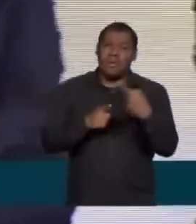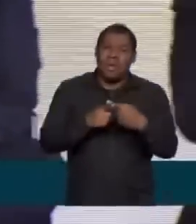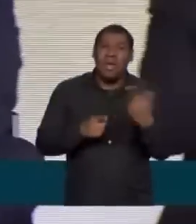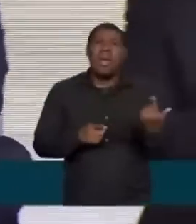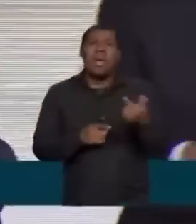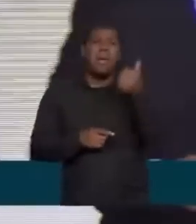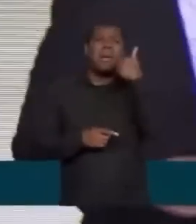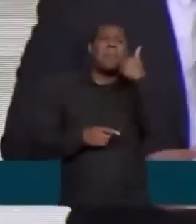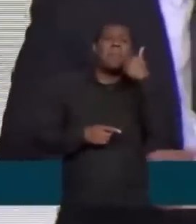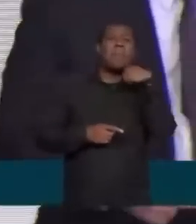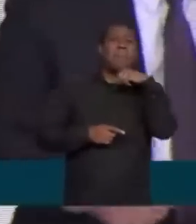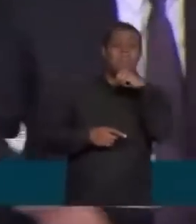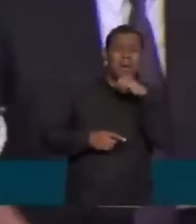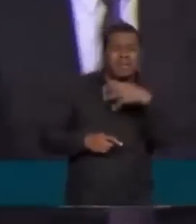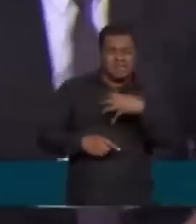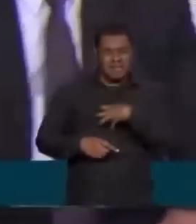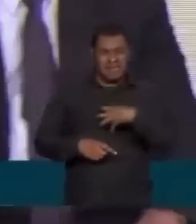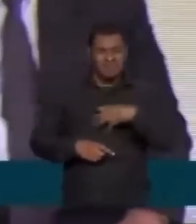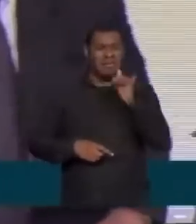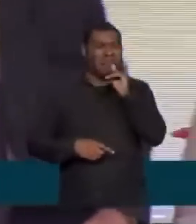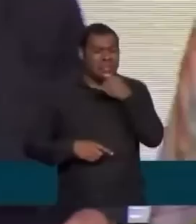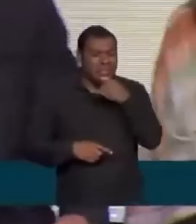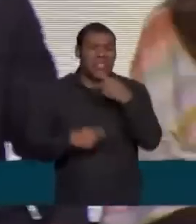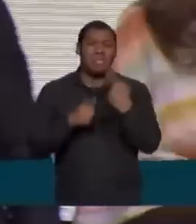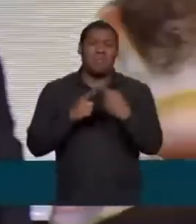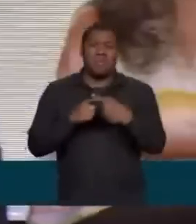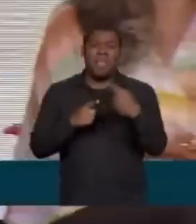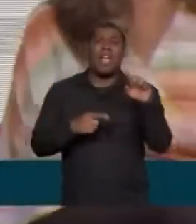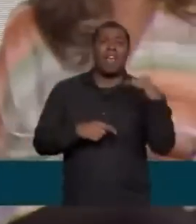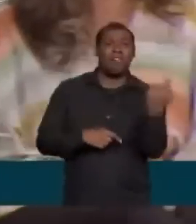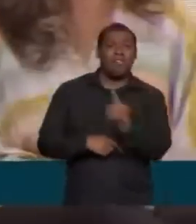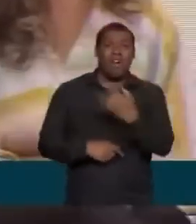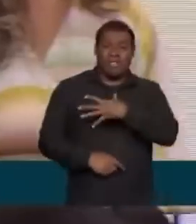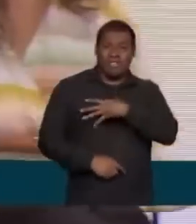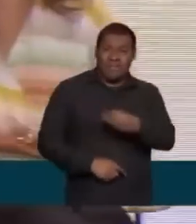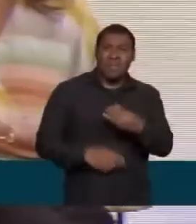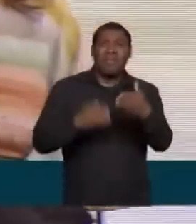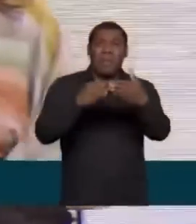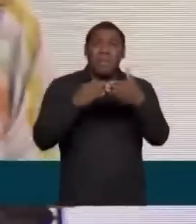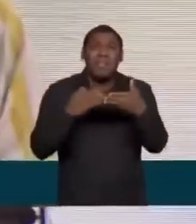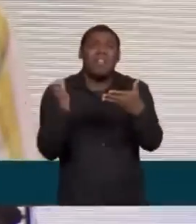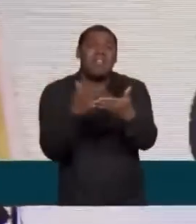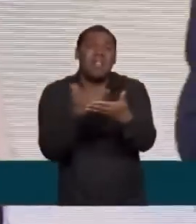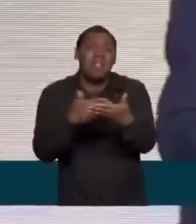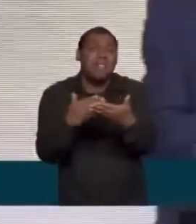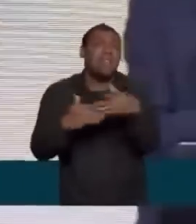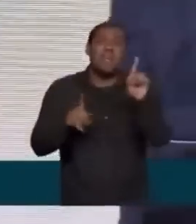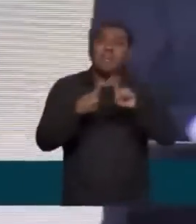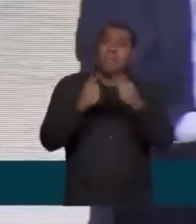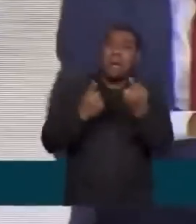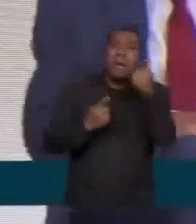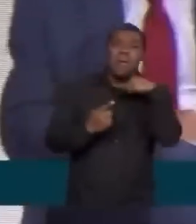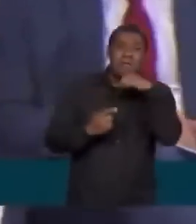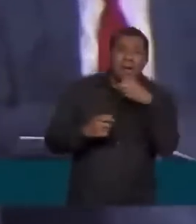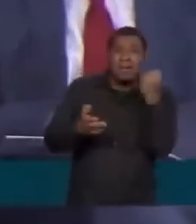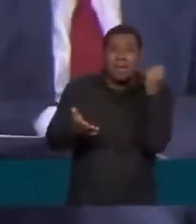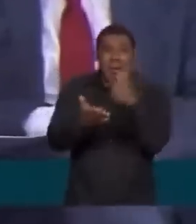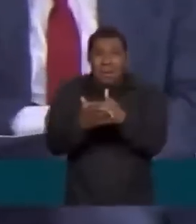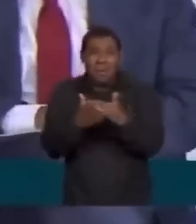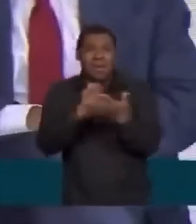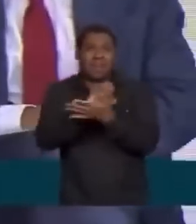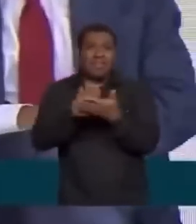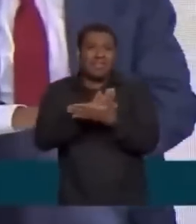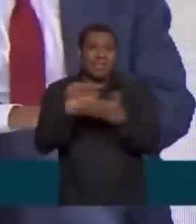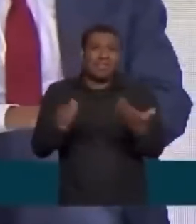pedindo um caderno e não ter condições para dar. Lembro que fiz até pedido na fitinha do Senhor do Bonfim para